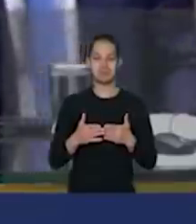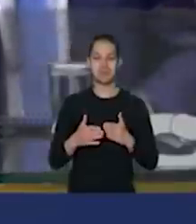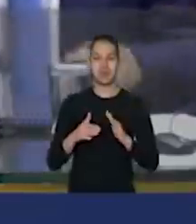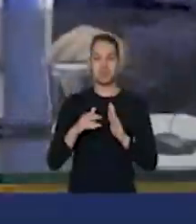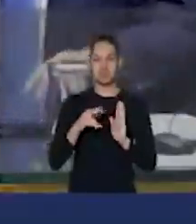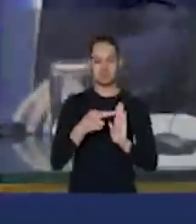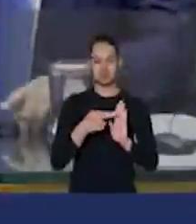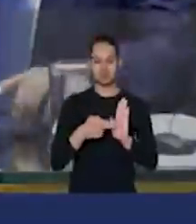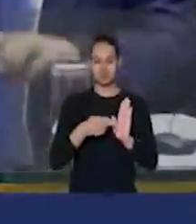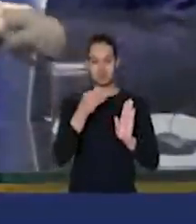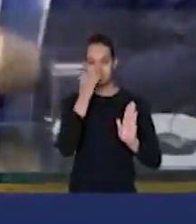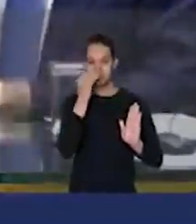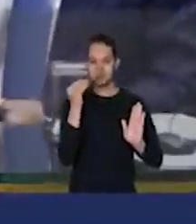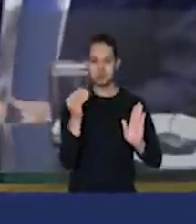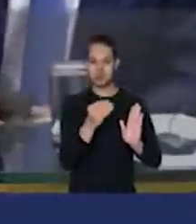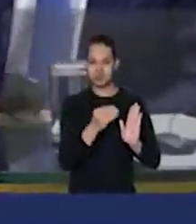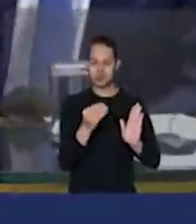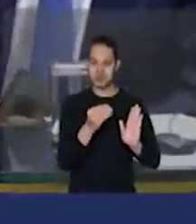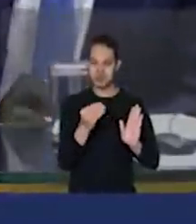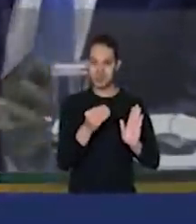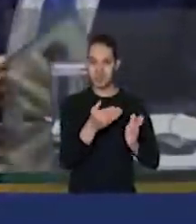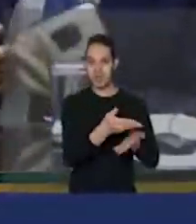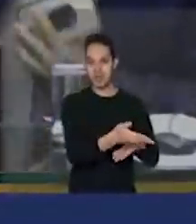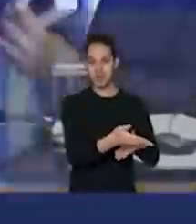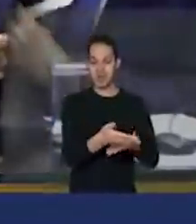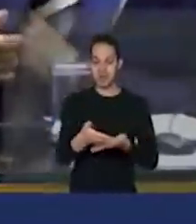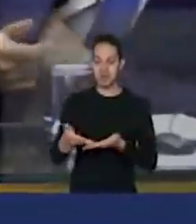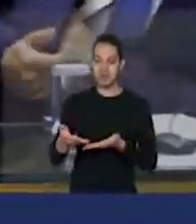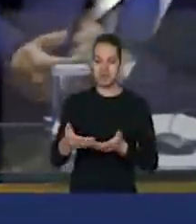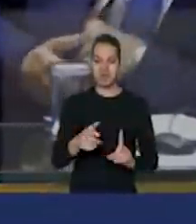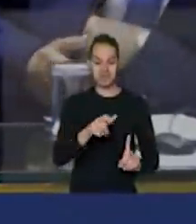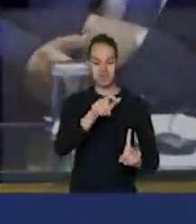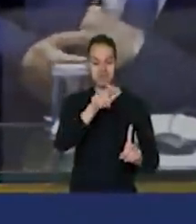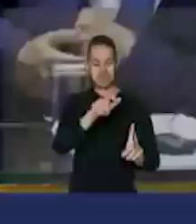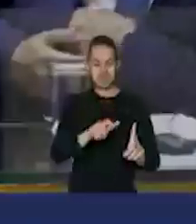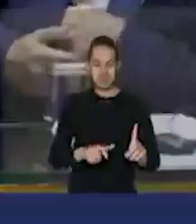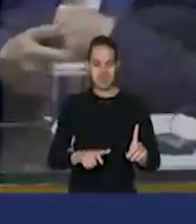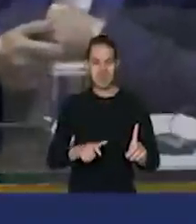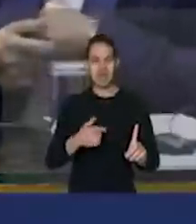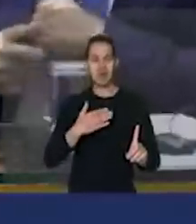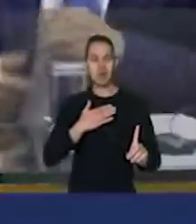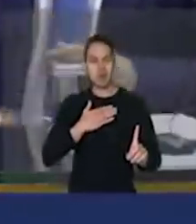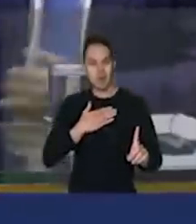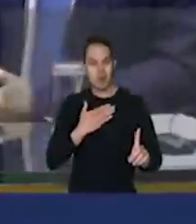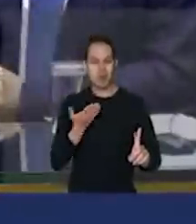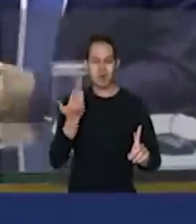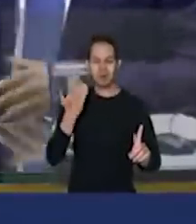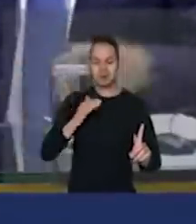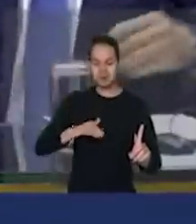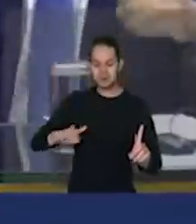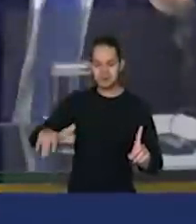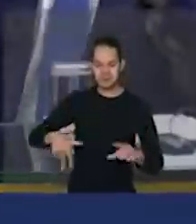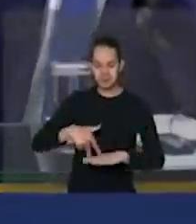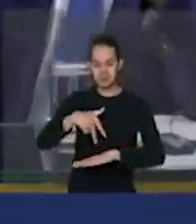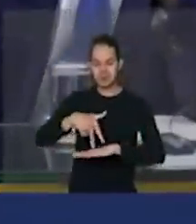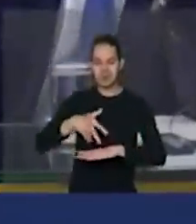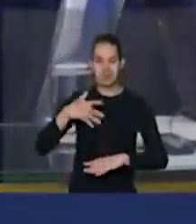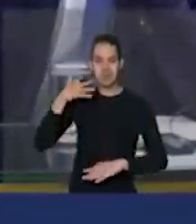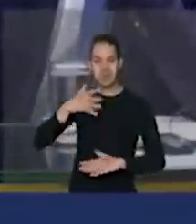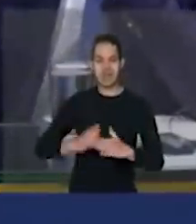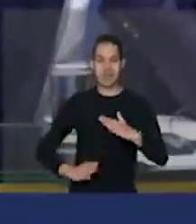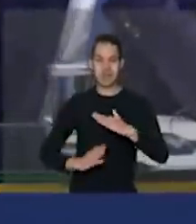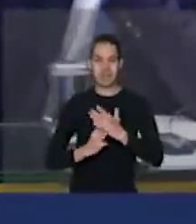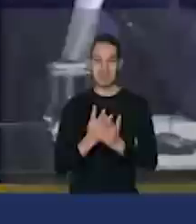e se chamar um ídolo de infância que é o Yudi Tamashiro para discursar que é o apresentador durante três minutos